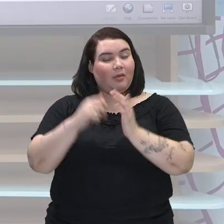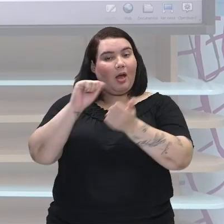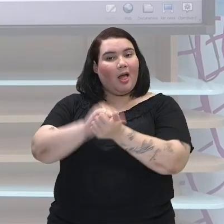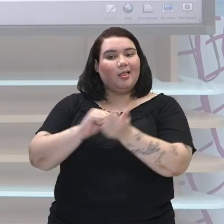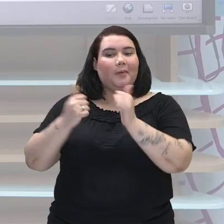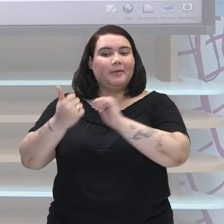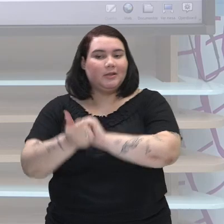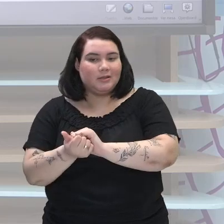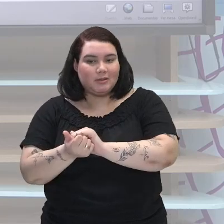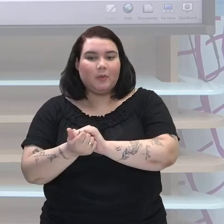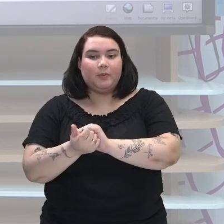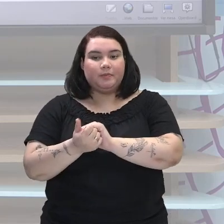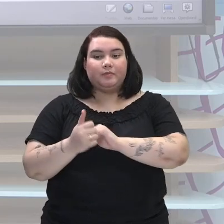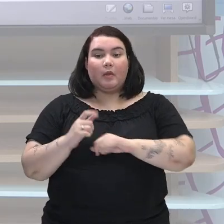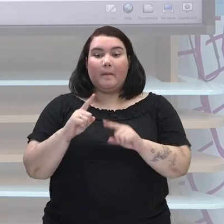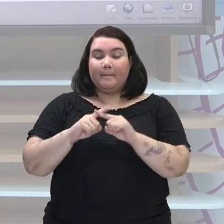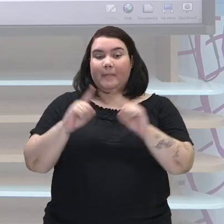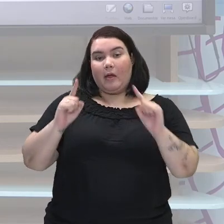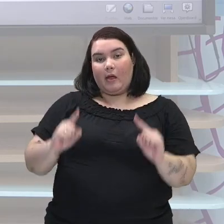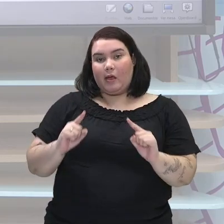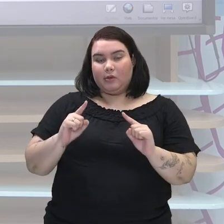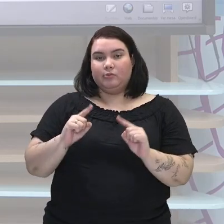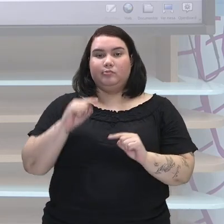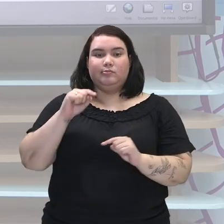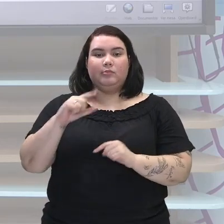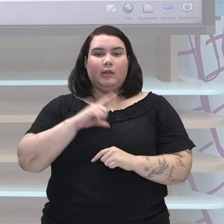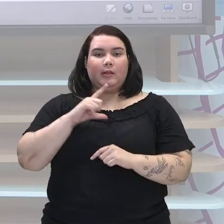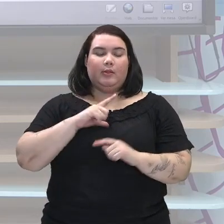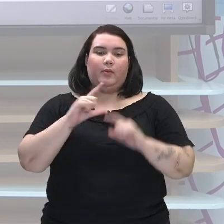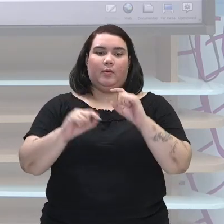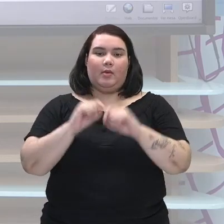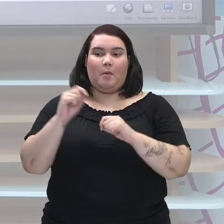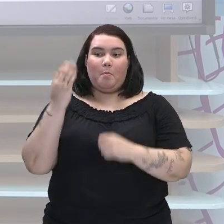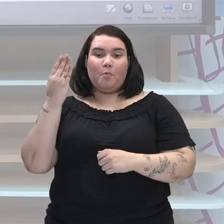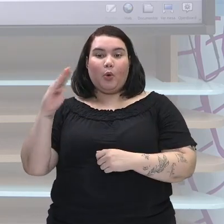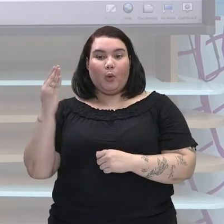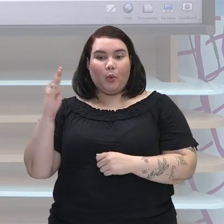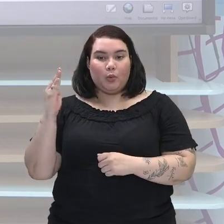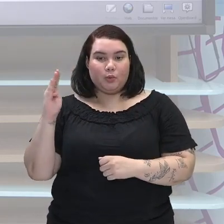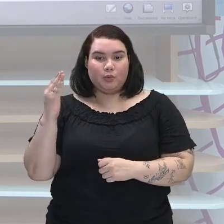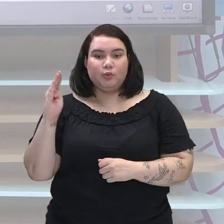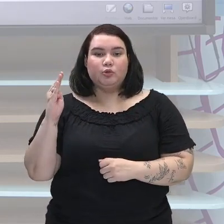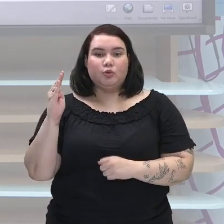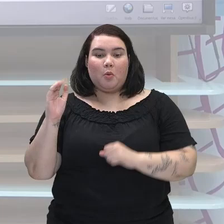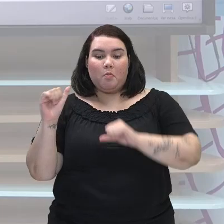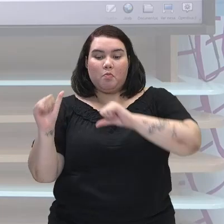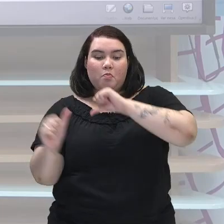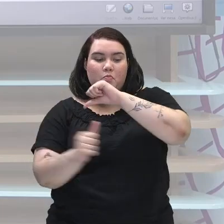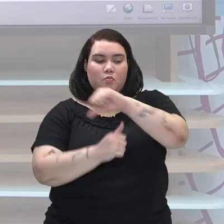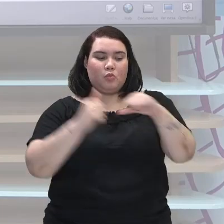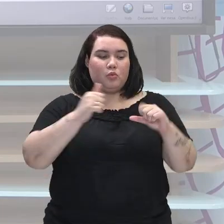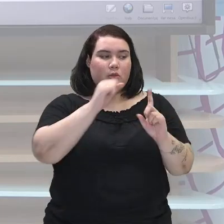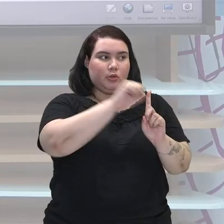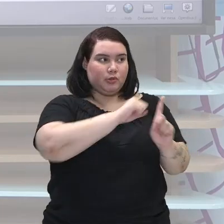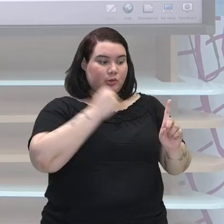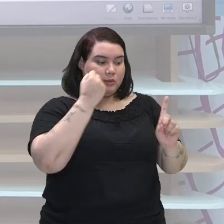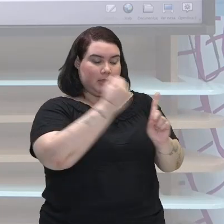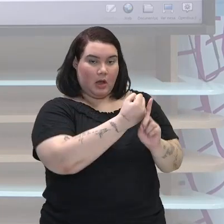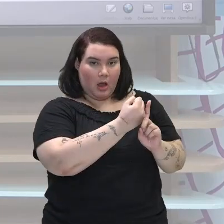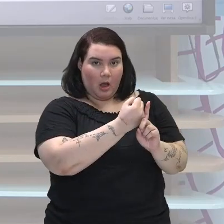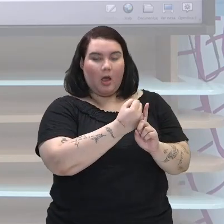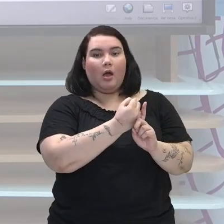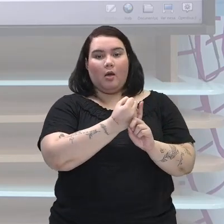Mas, né, quando você traz essa questão biológica para o campo da sociedade